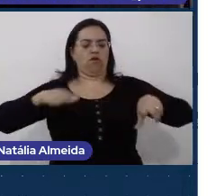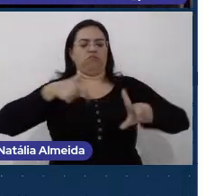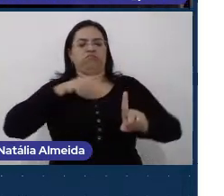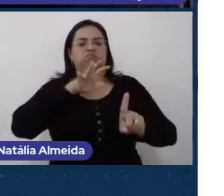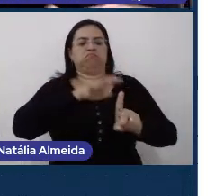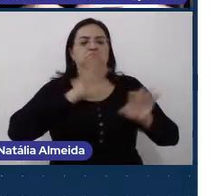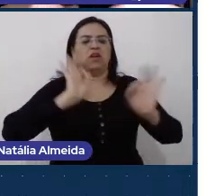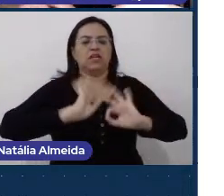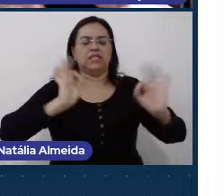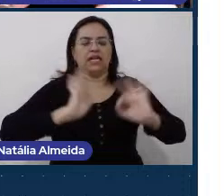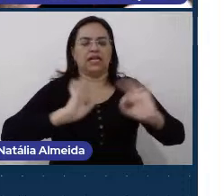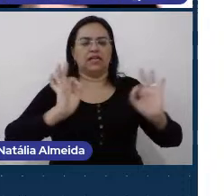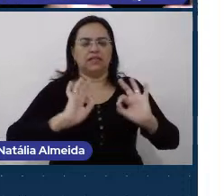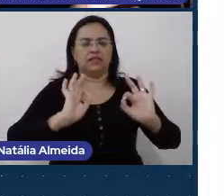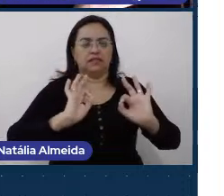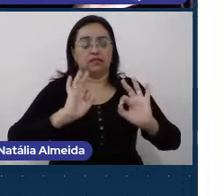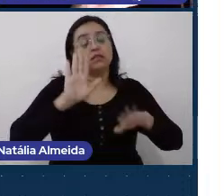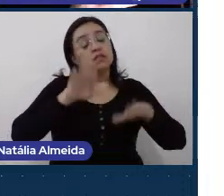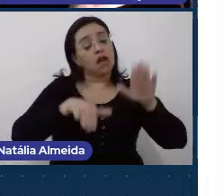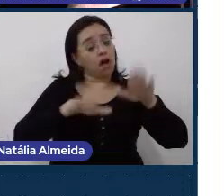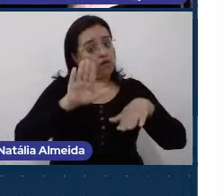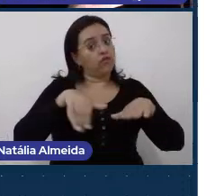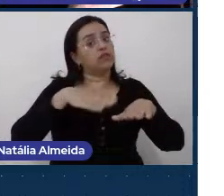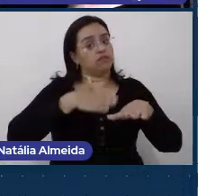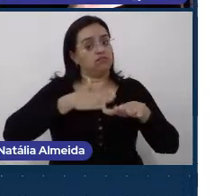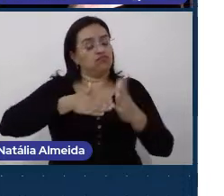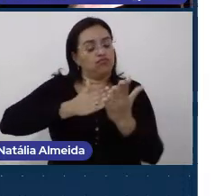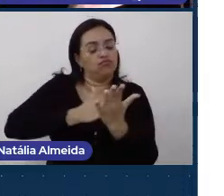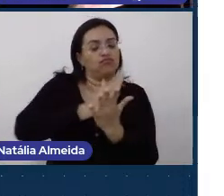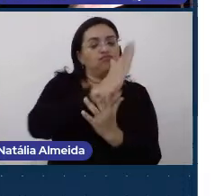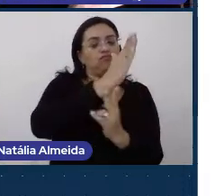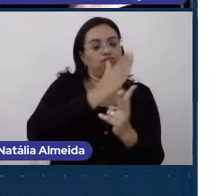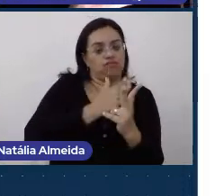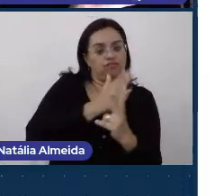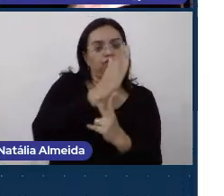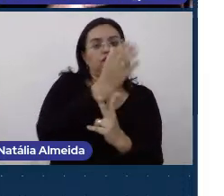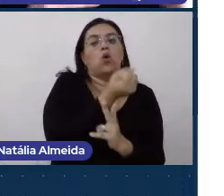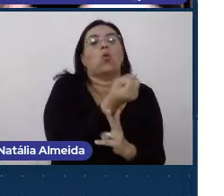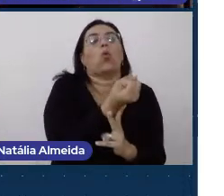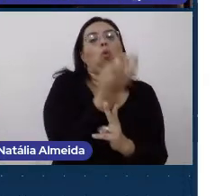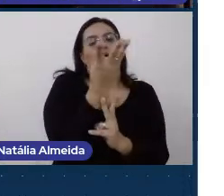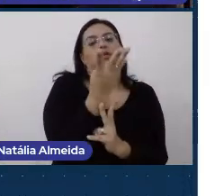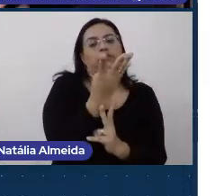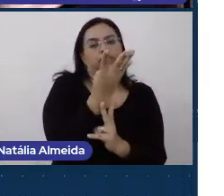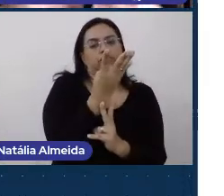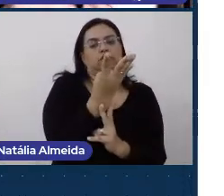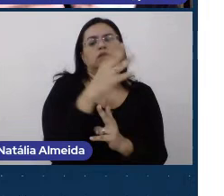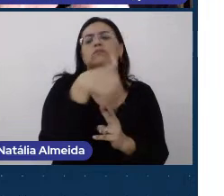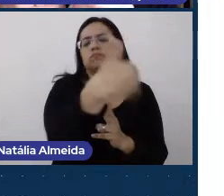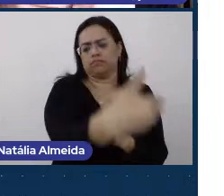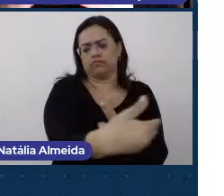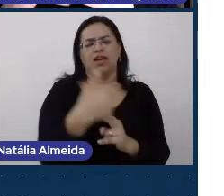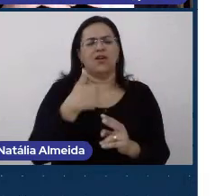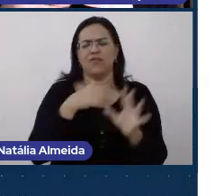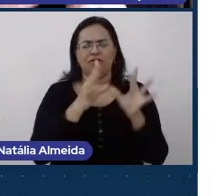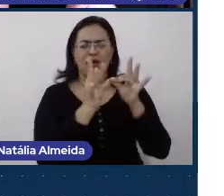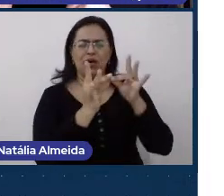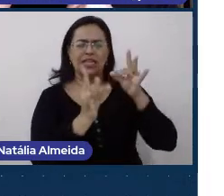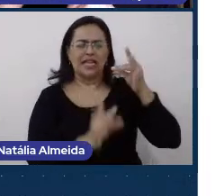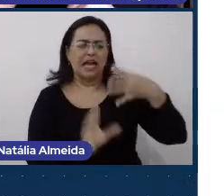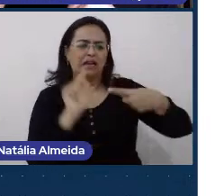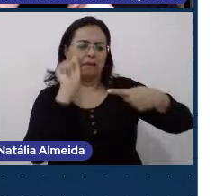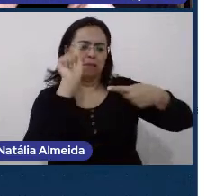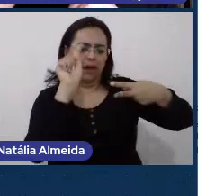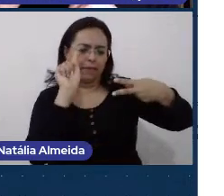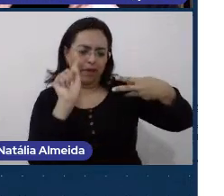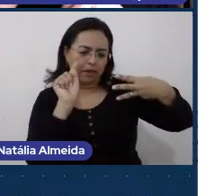do pesquisador, talvez eu me alinhe mais a uma abordagem quantitativa. E assim por diante. Eu não vou entrar aqui na minúcia